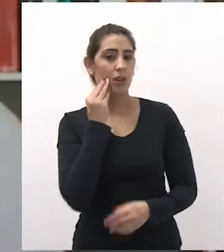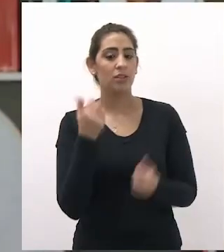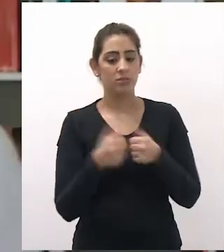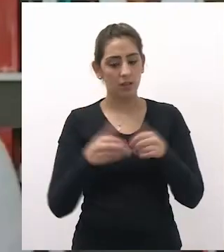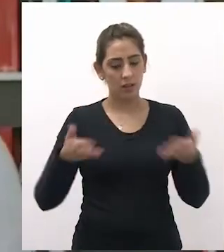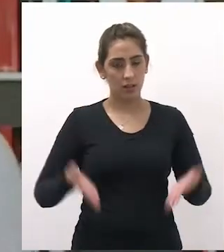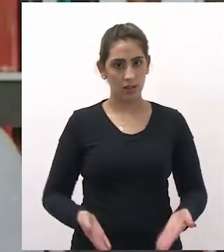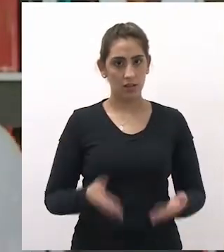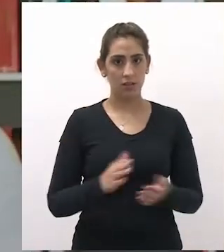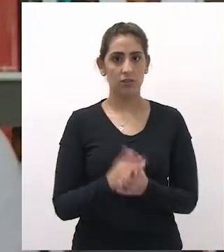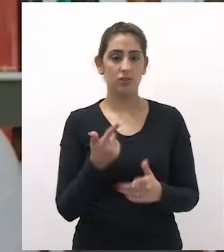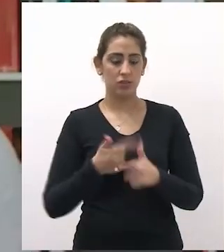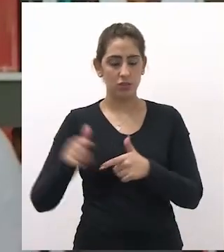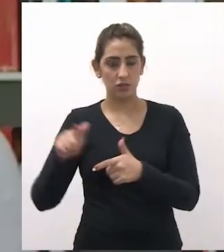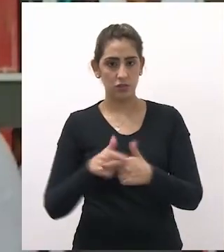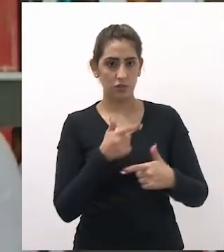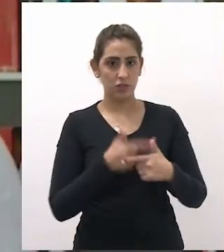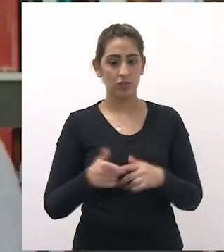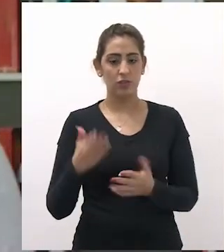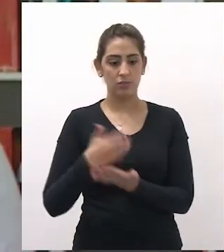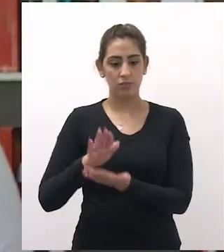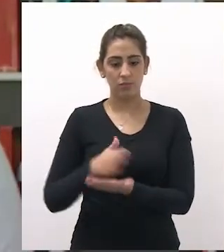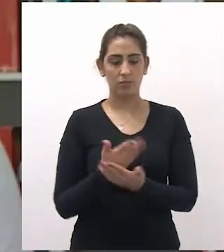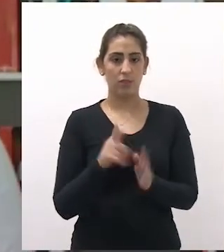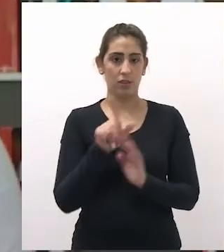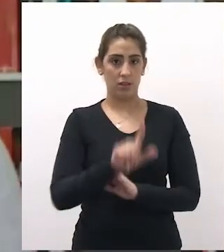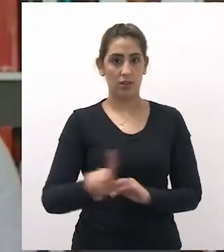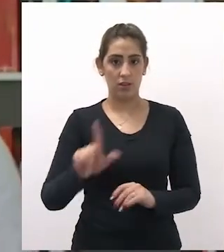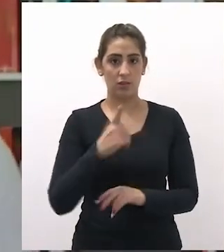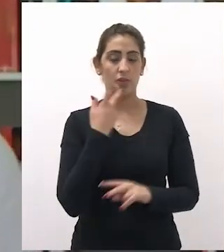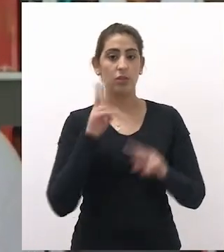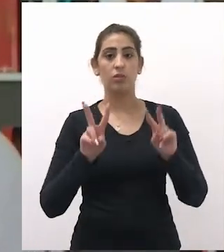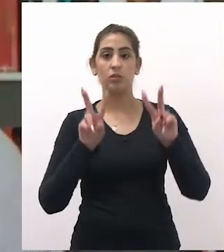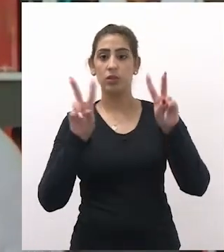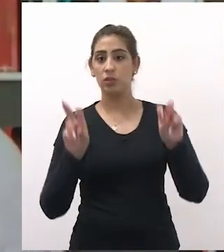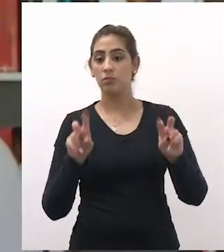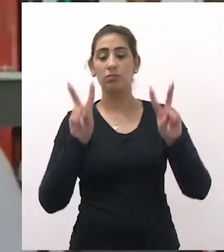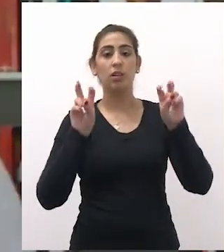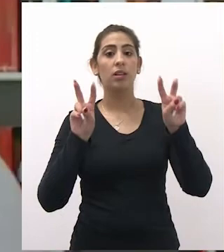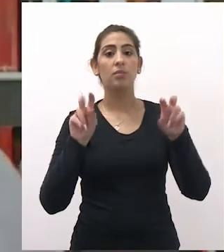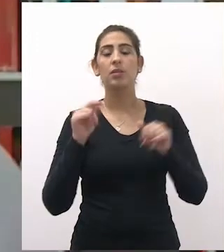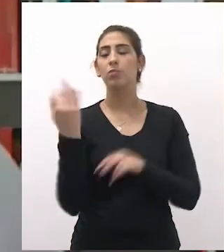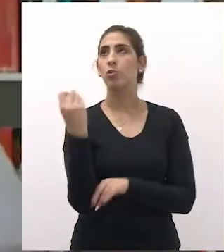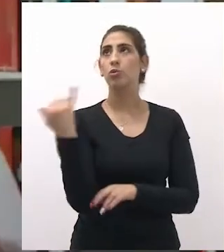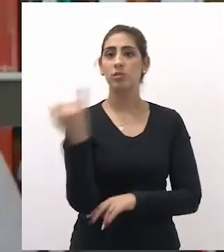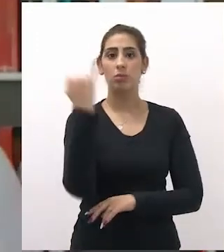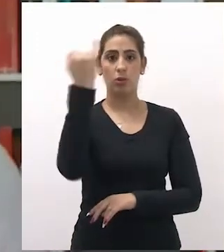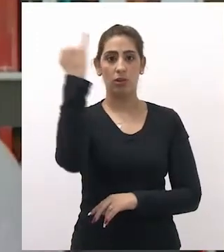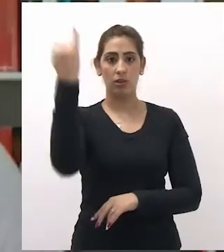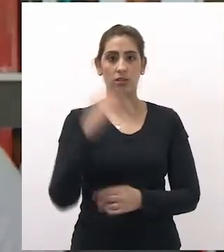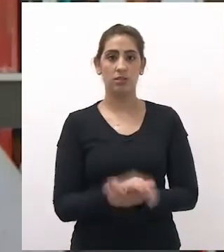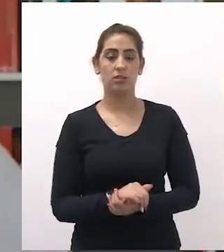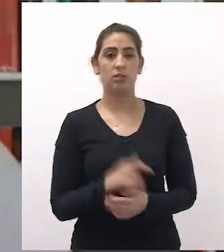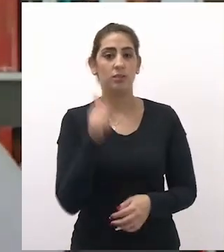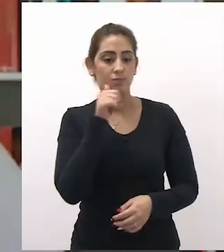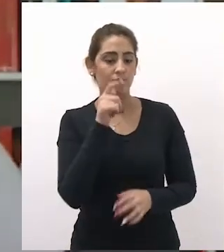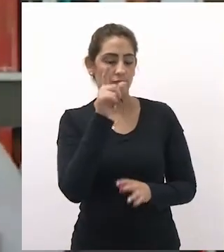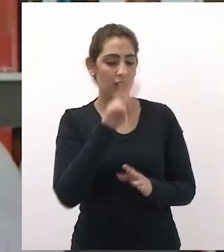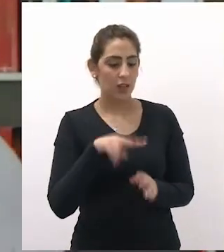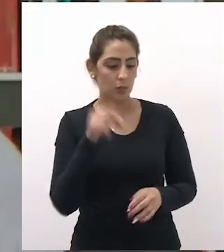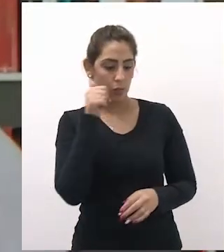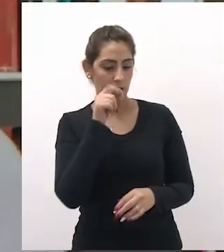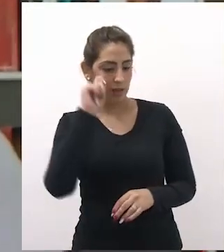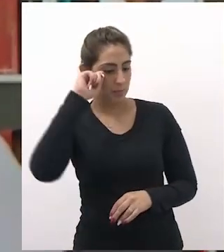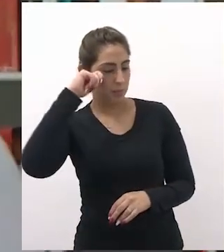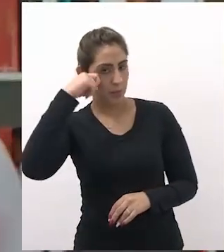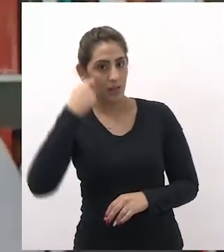aqui, dividindo literatura, falando sobre temas tão importantes, dizer que o Lendo Mulheres Pretas